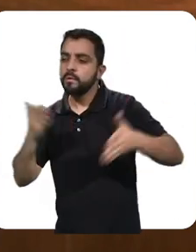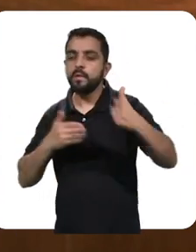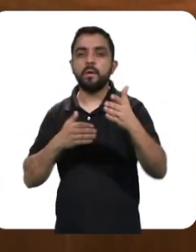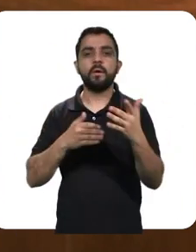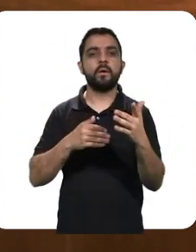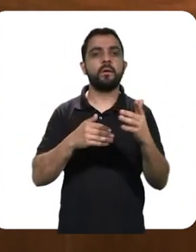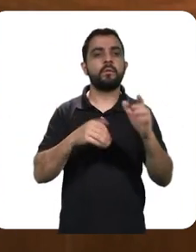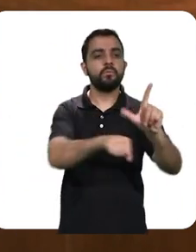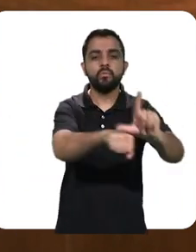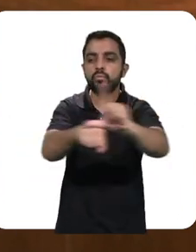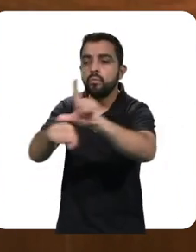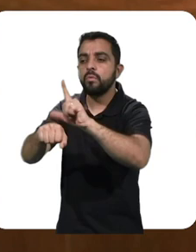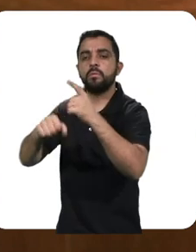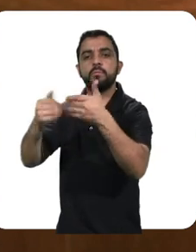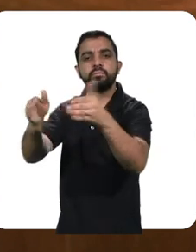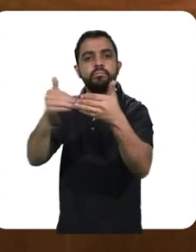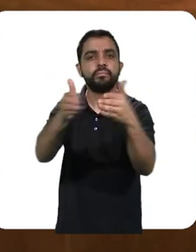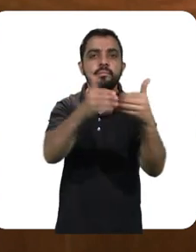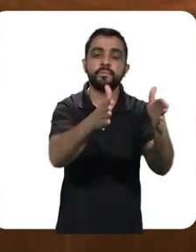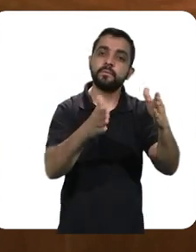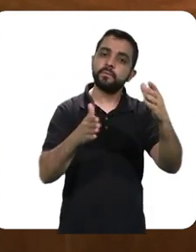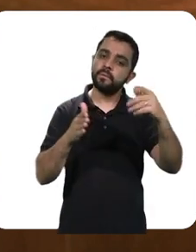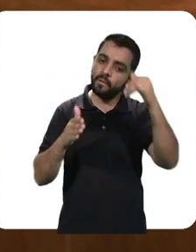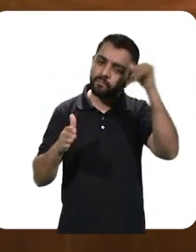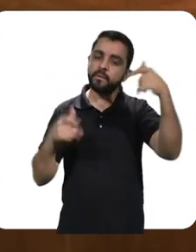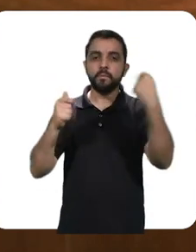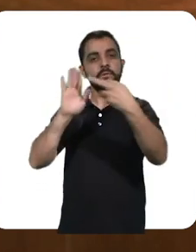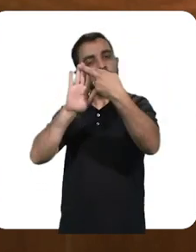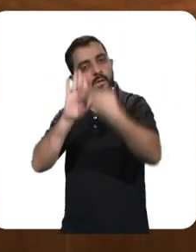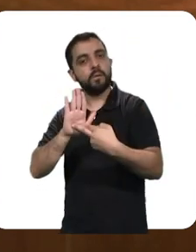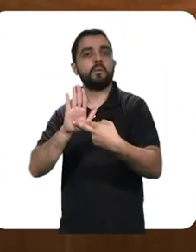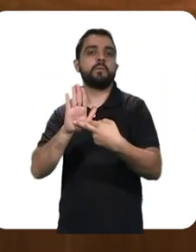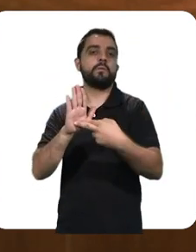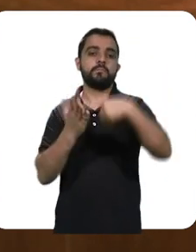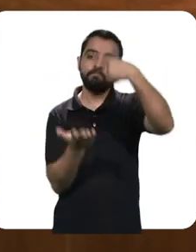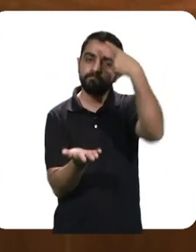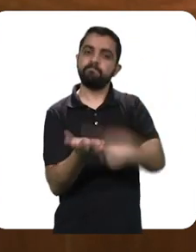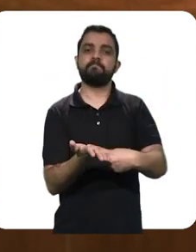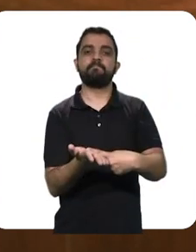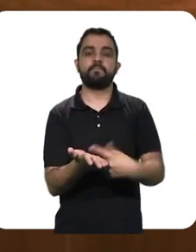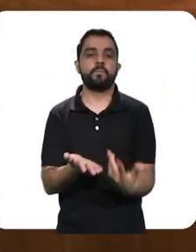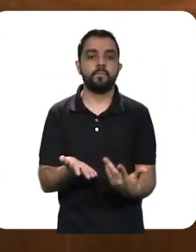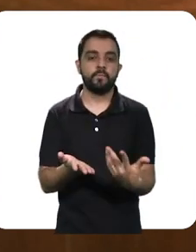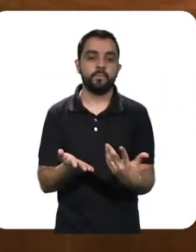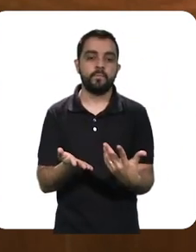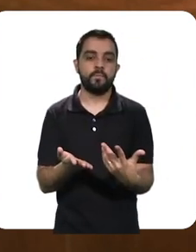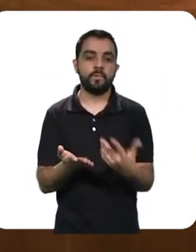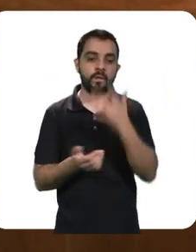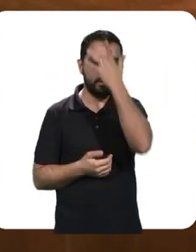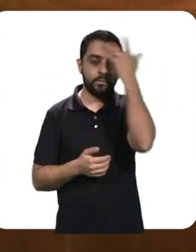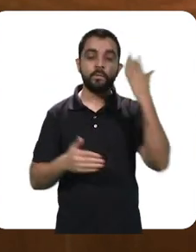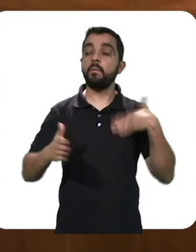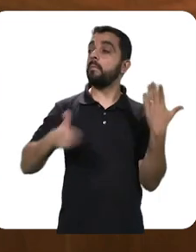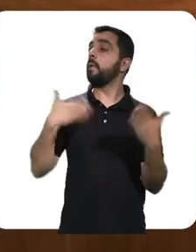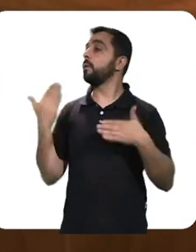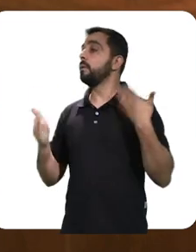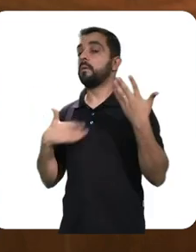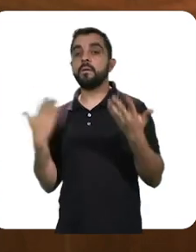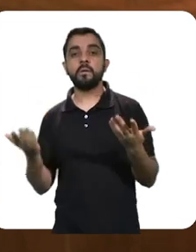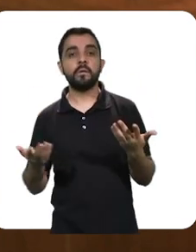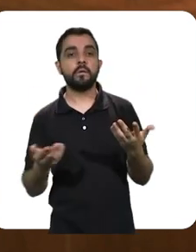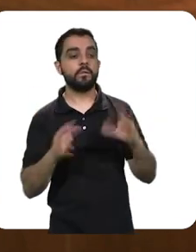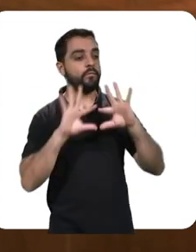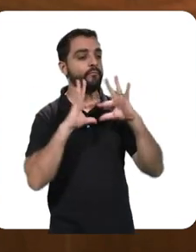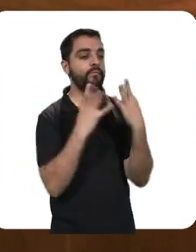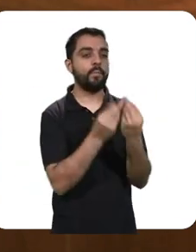de estabelecimentos? Volto naquilo que eu tinha comentado no início da nossa conversa, assim, de ver as pessoas indo no